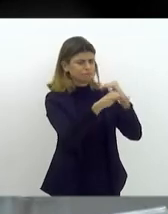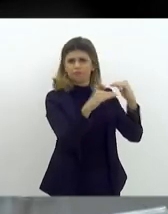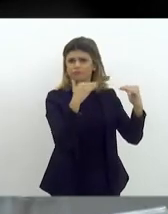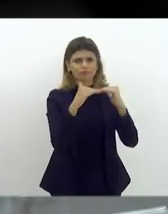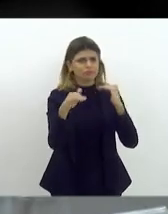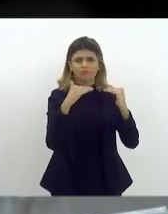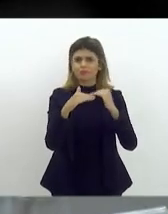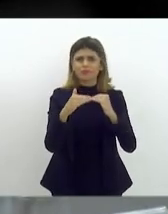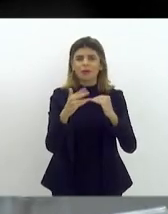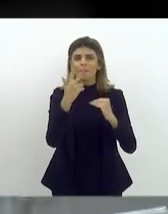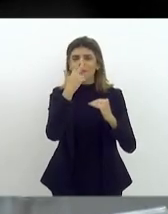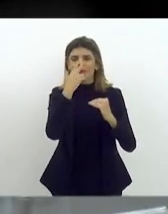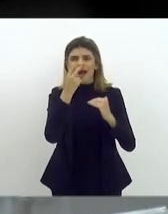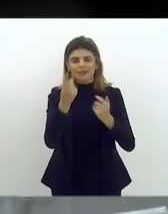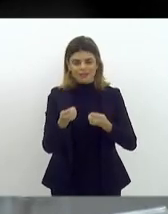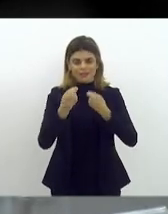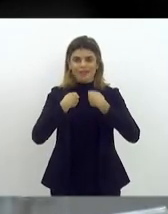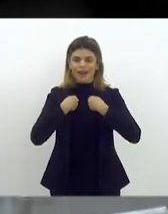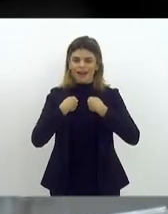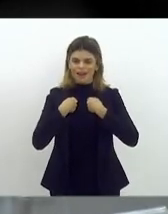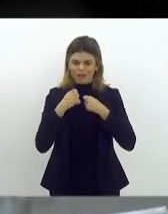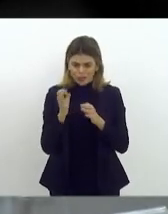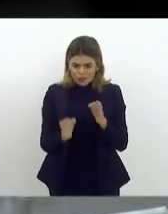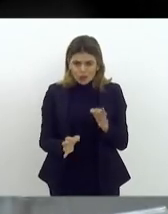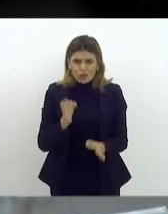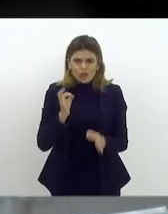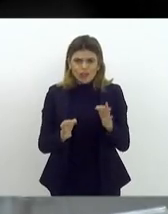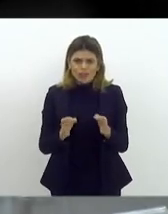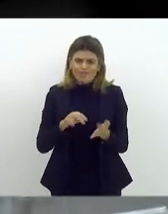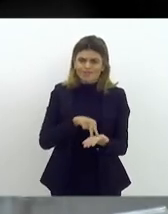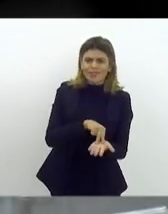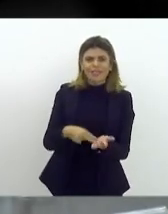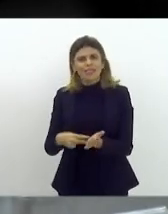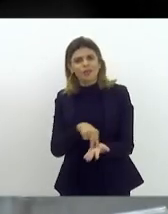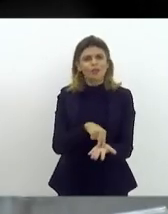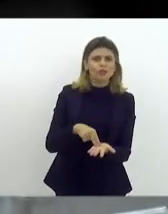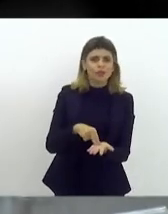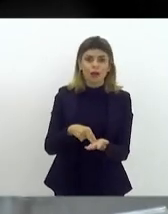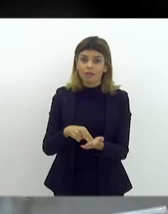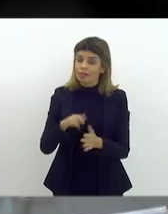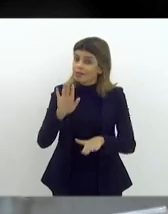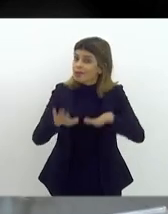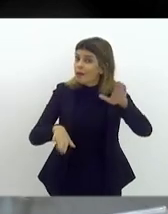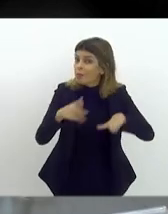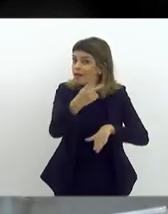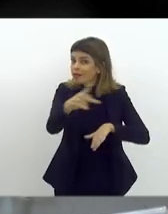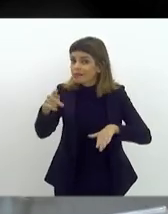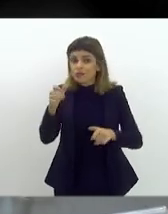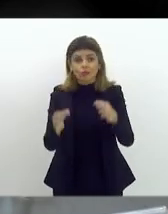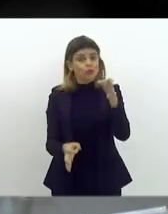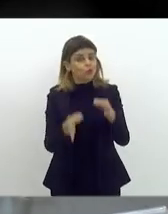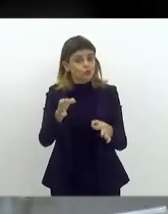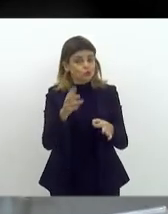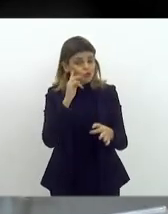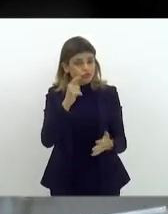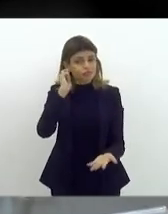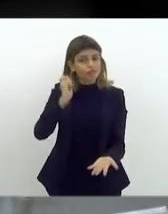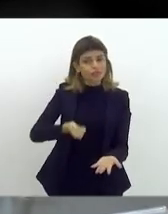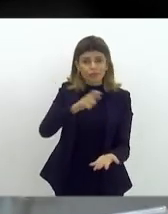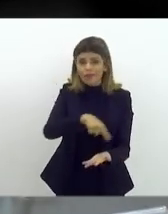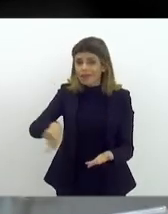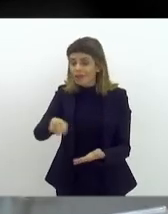causar uma certa insegurança jurídica porque vai depender da Ótica de cada jogador sobre aquele caso né então a gente pode às vezes